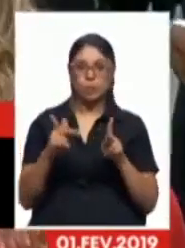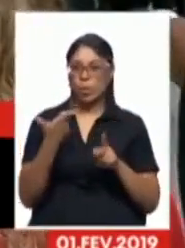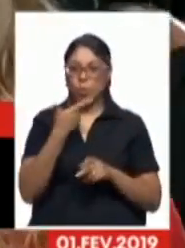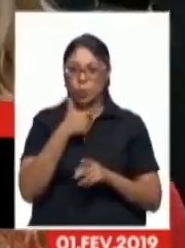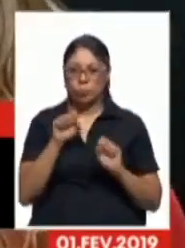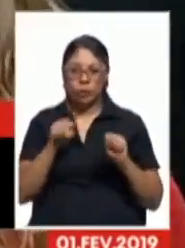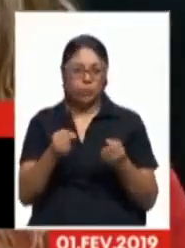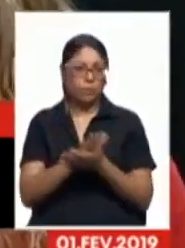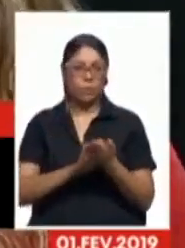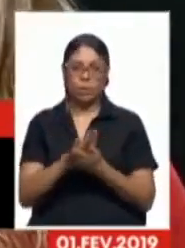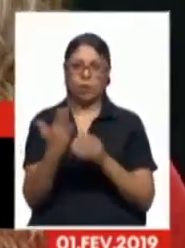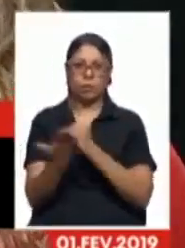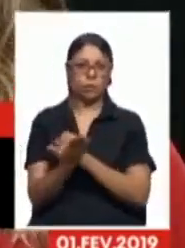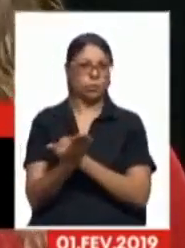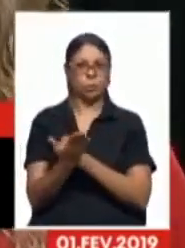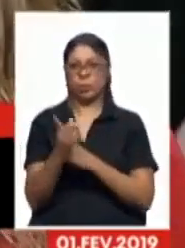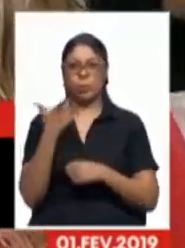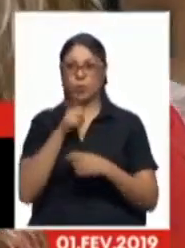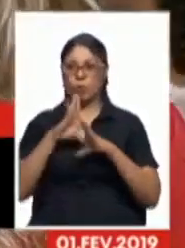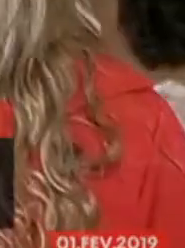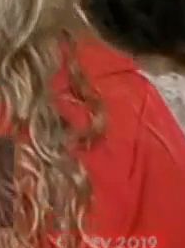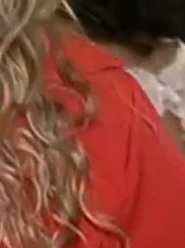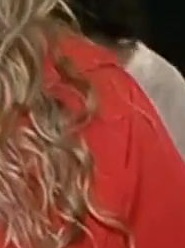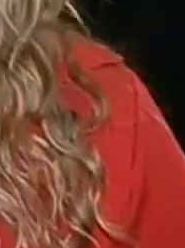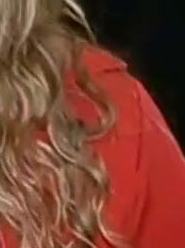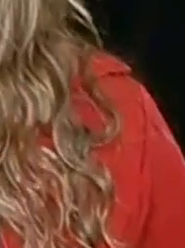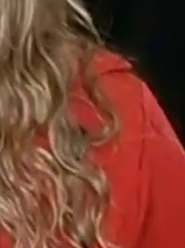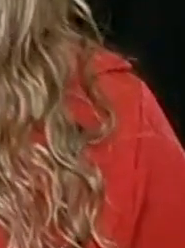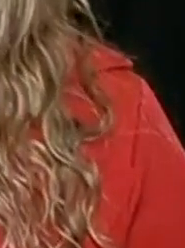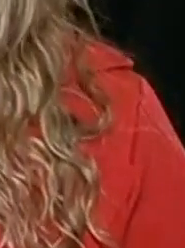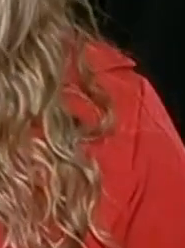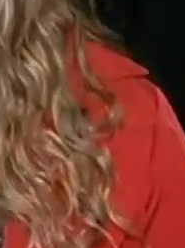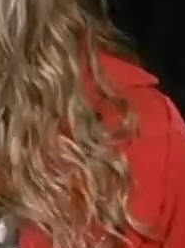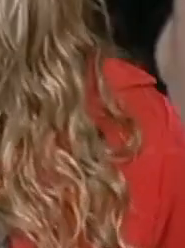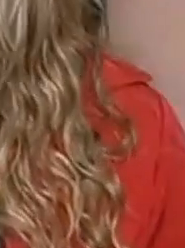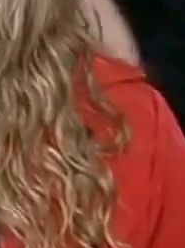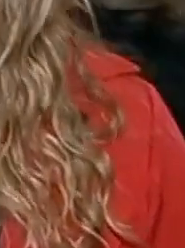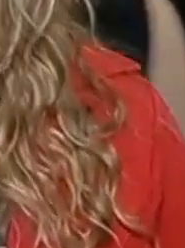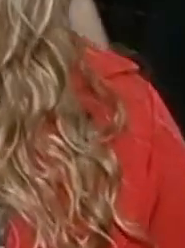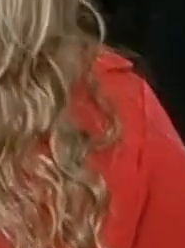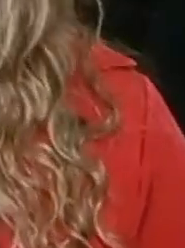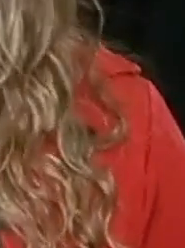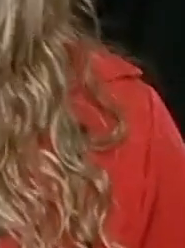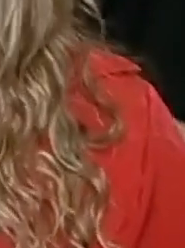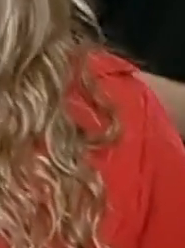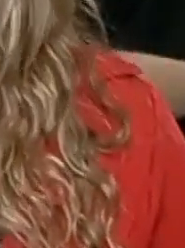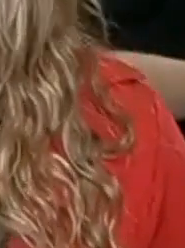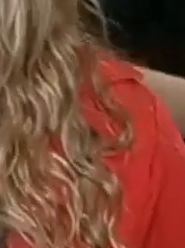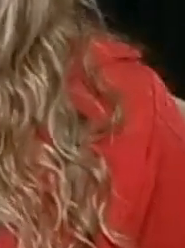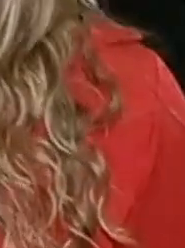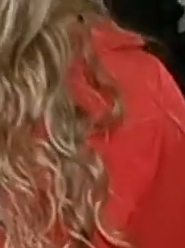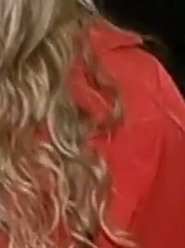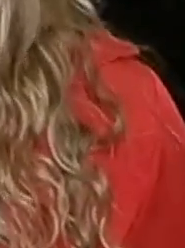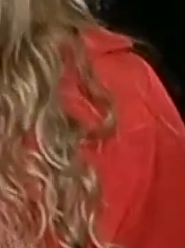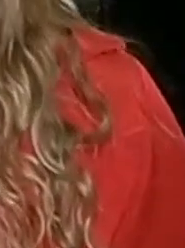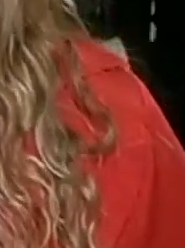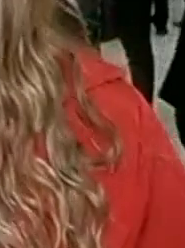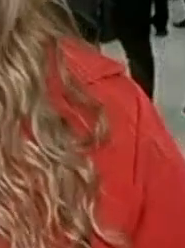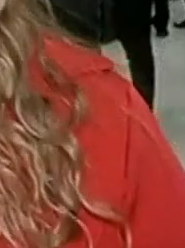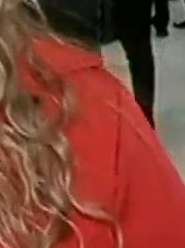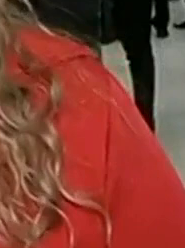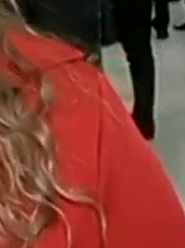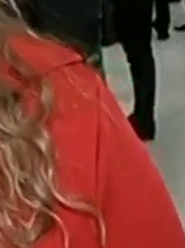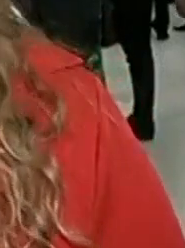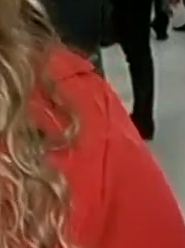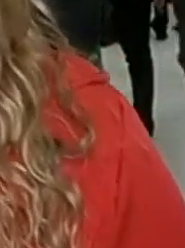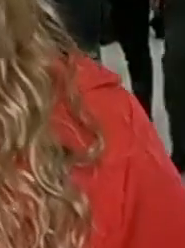da autodefesa e de sair desse local. Por isso a CPI. É importante a gente fazer a investigação do crime, do que